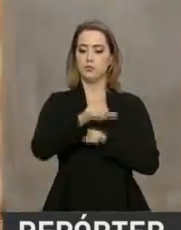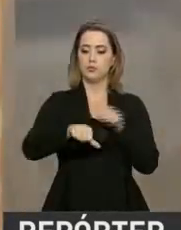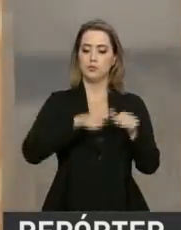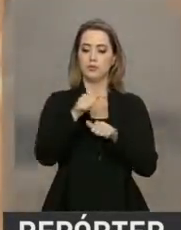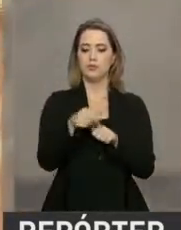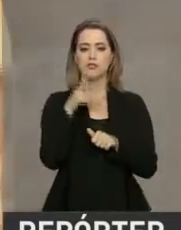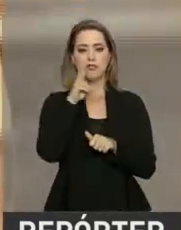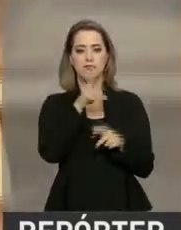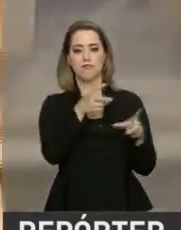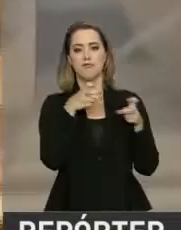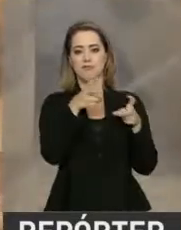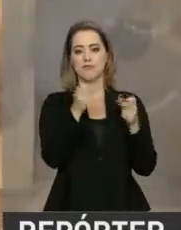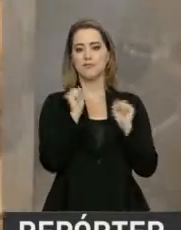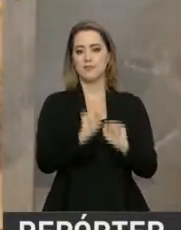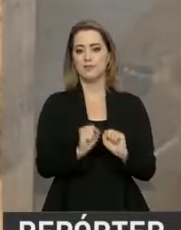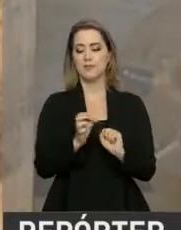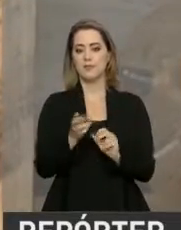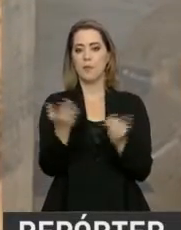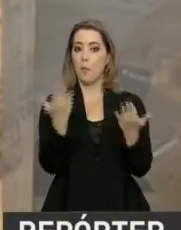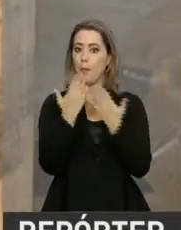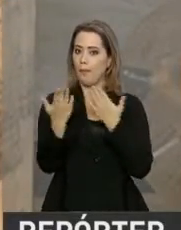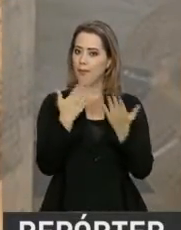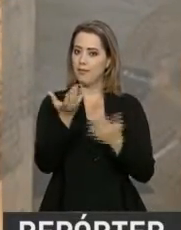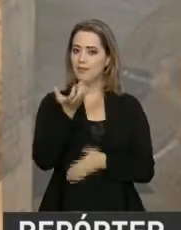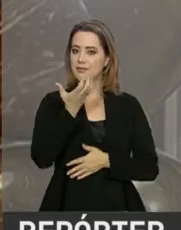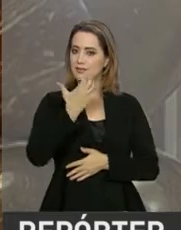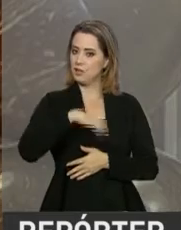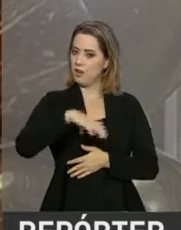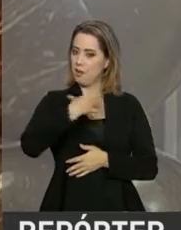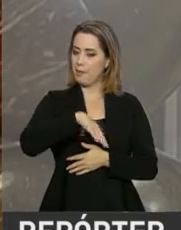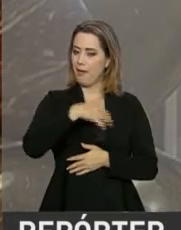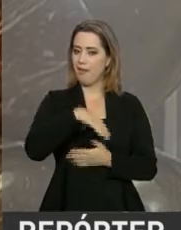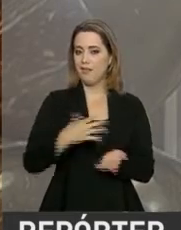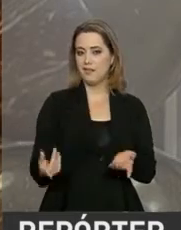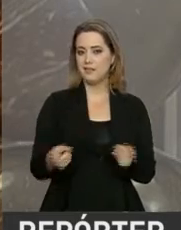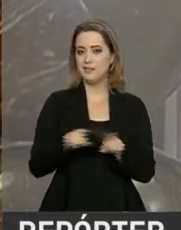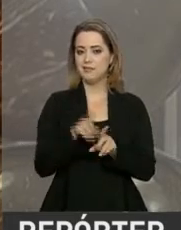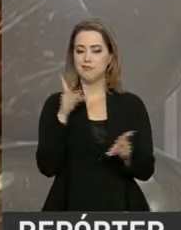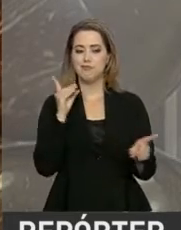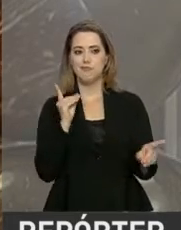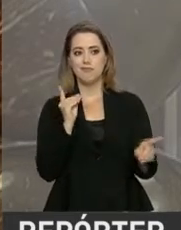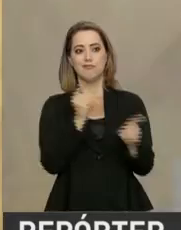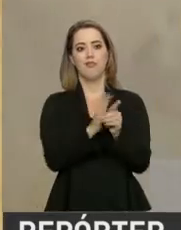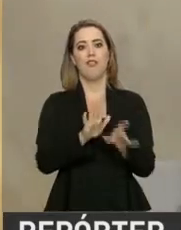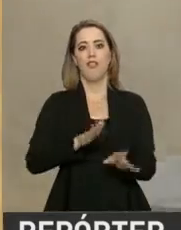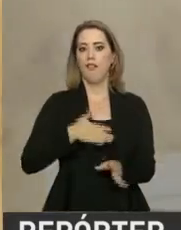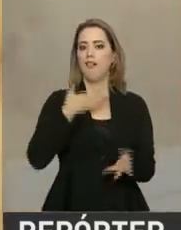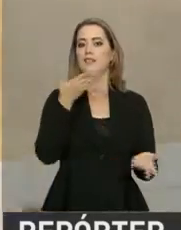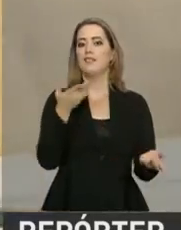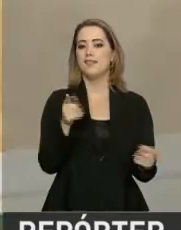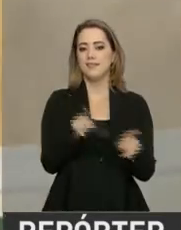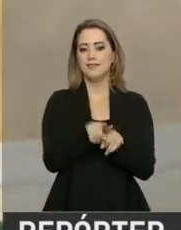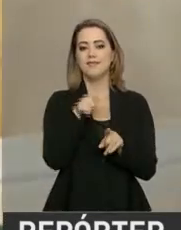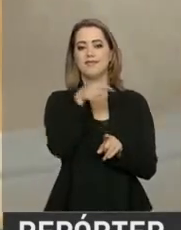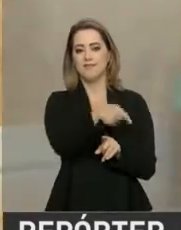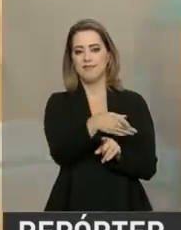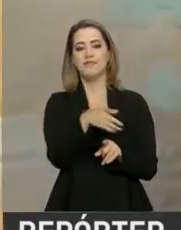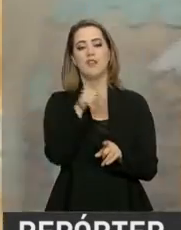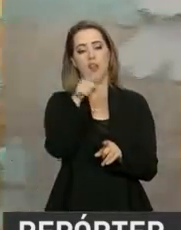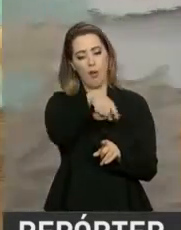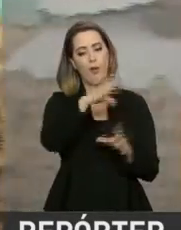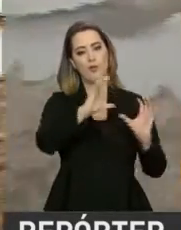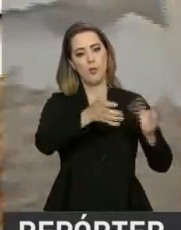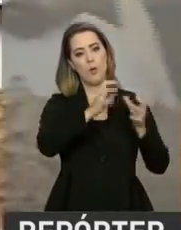cara da Bahia. E eu fiquei procurando e sem, assim, encontrar. Quando nós vimos o coco, é o